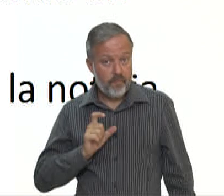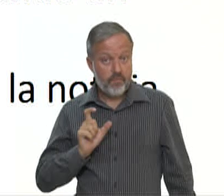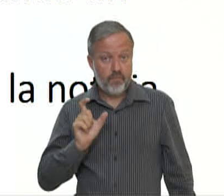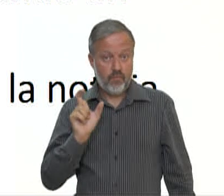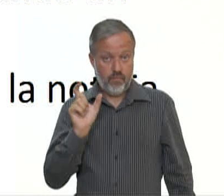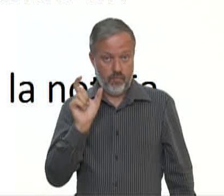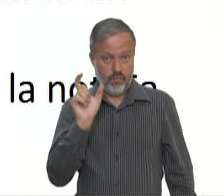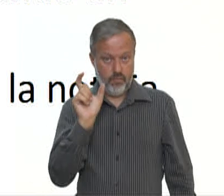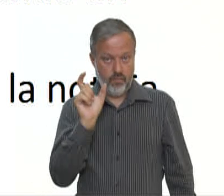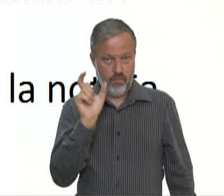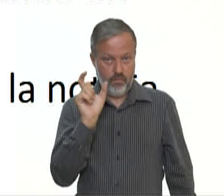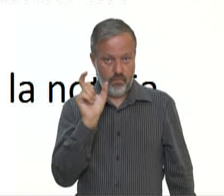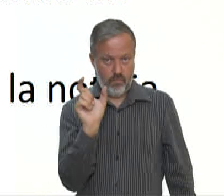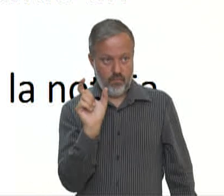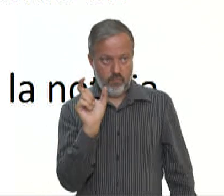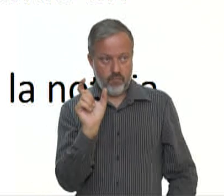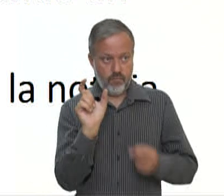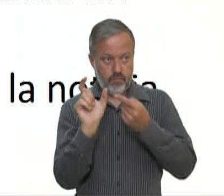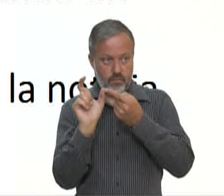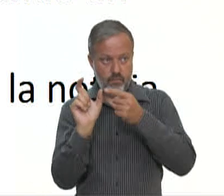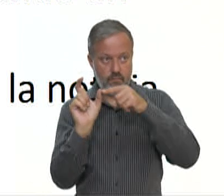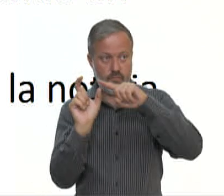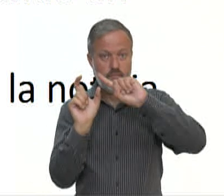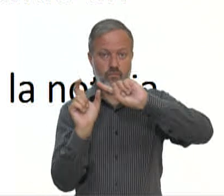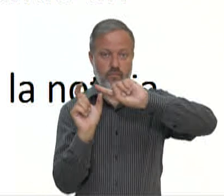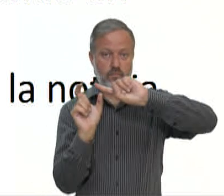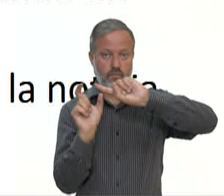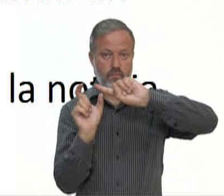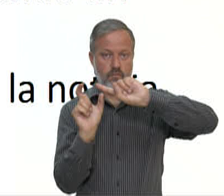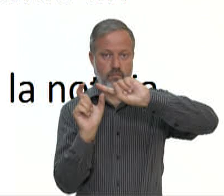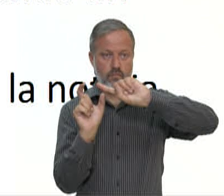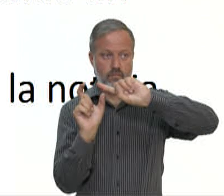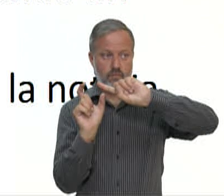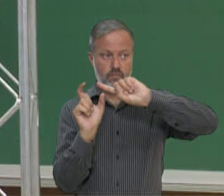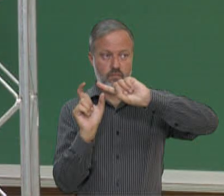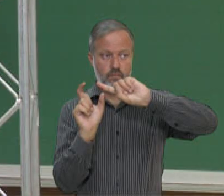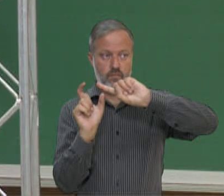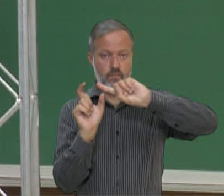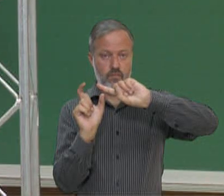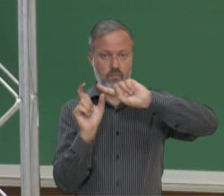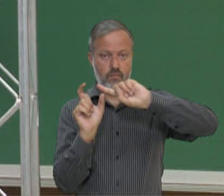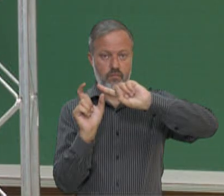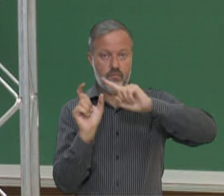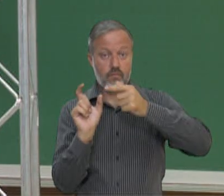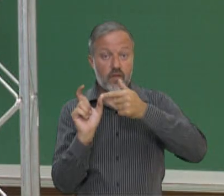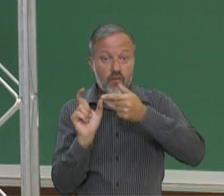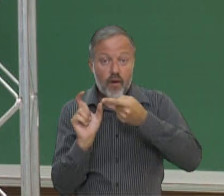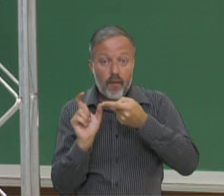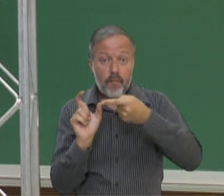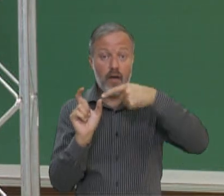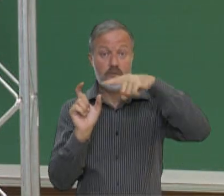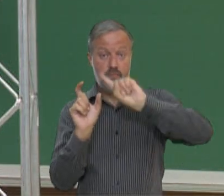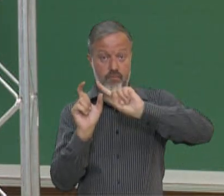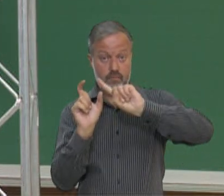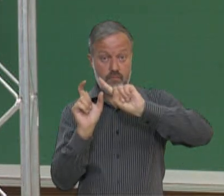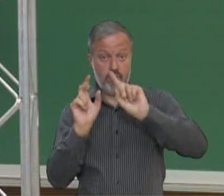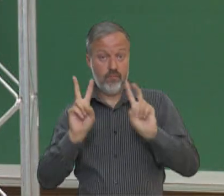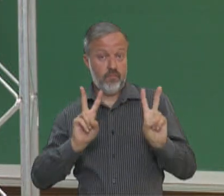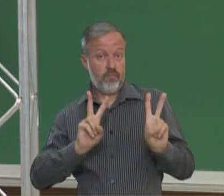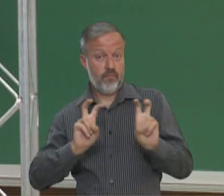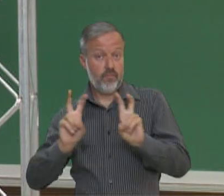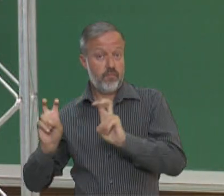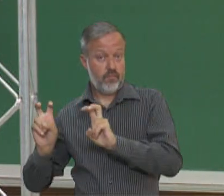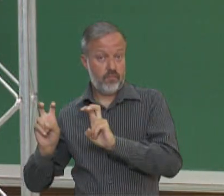es una especie de antitítulo. Entonces, el epígrafe es algo que viene antes del